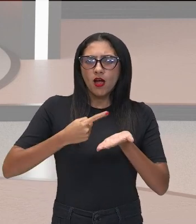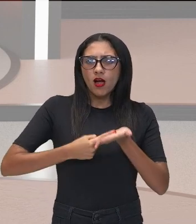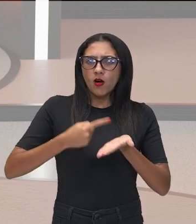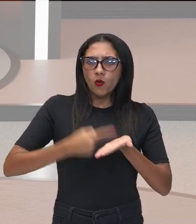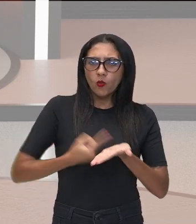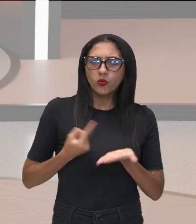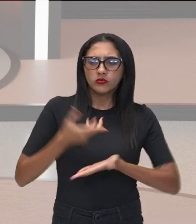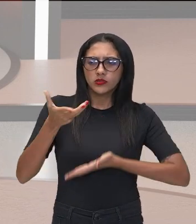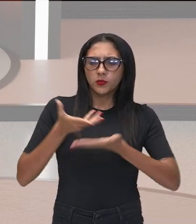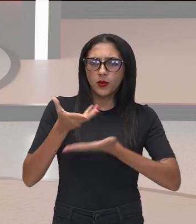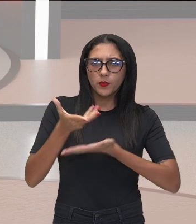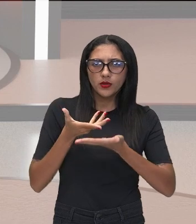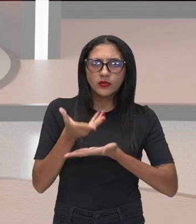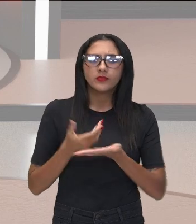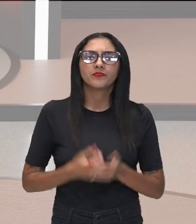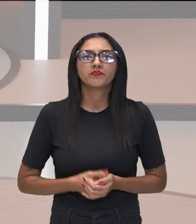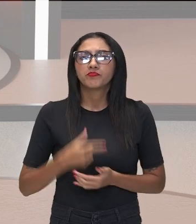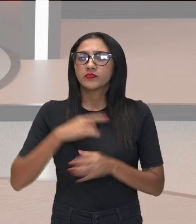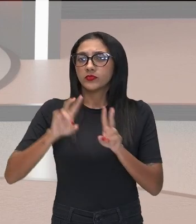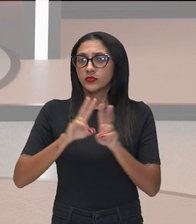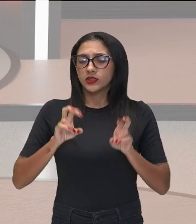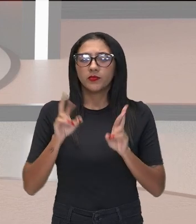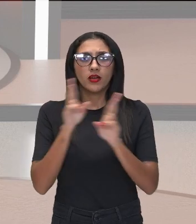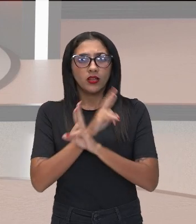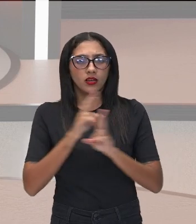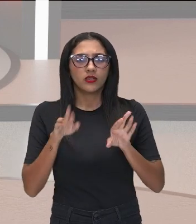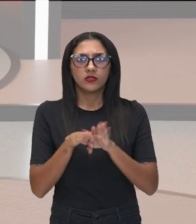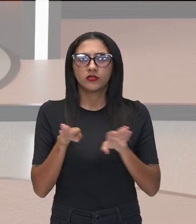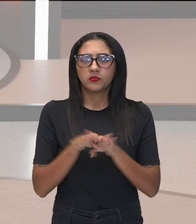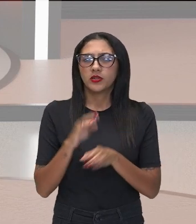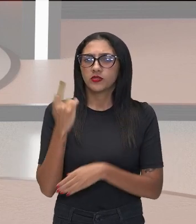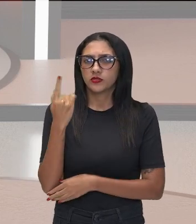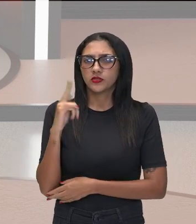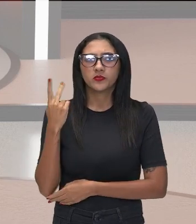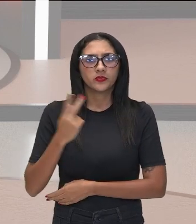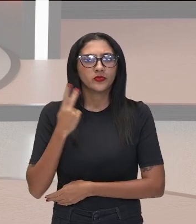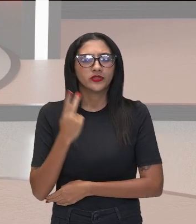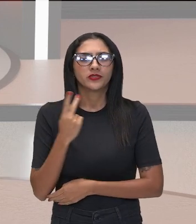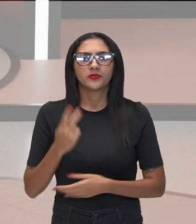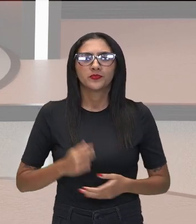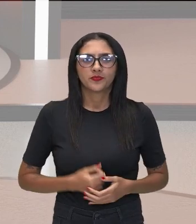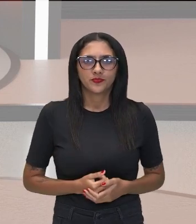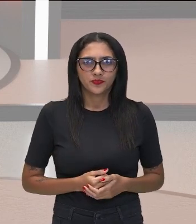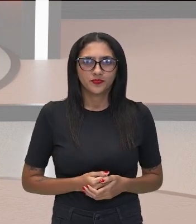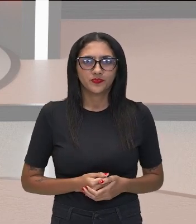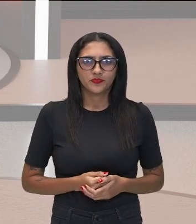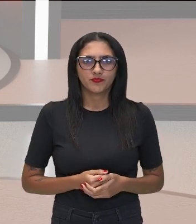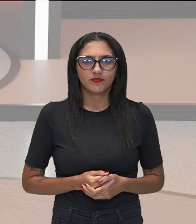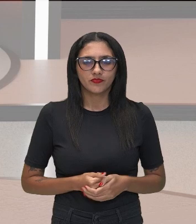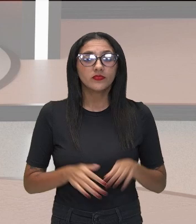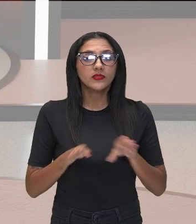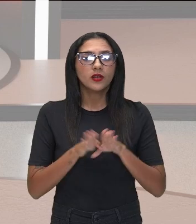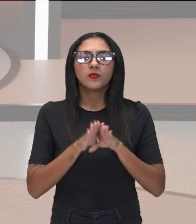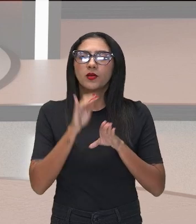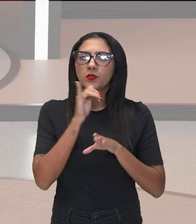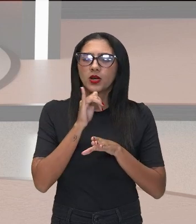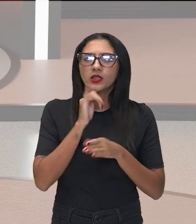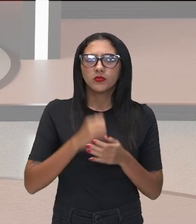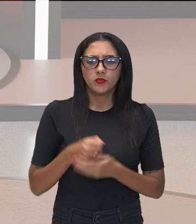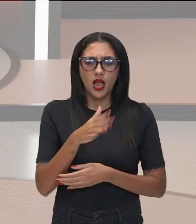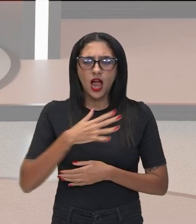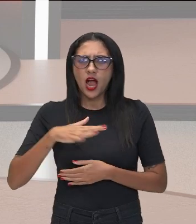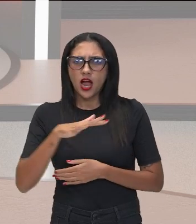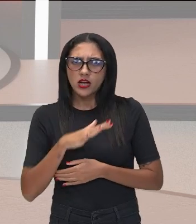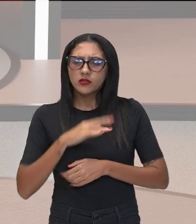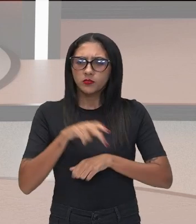que são temas relacionados à geopolítica. Nós temos a questão da expansão dos